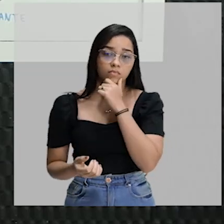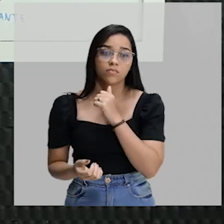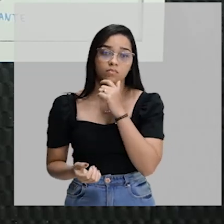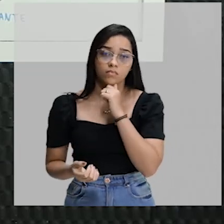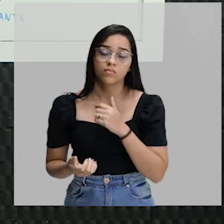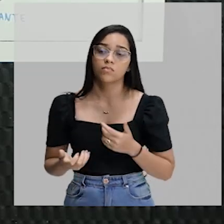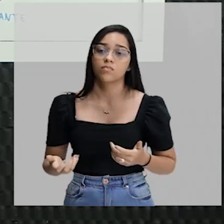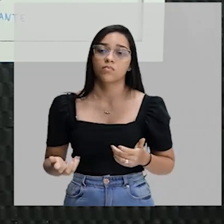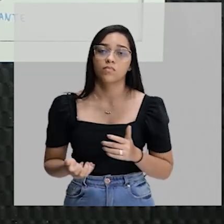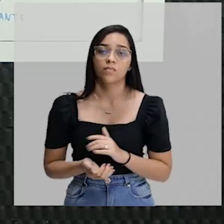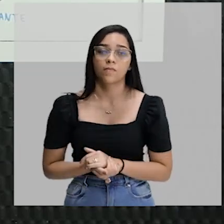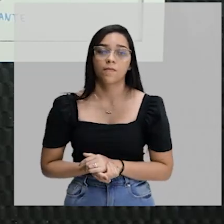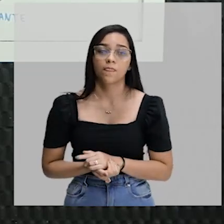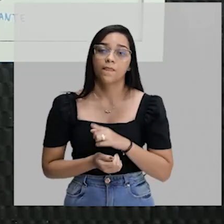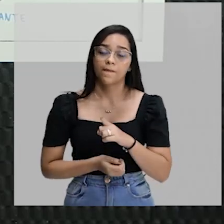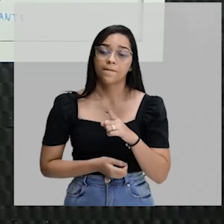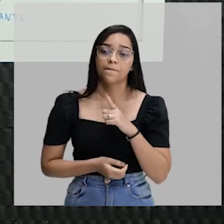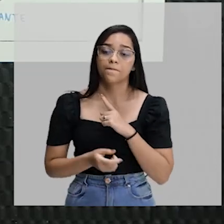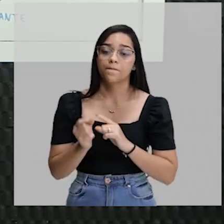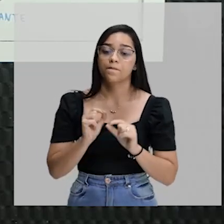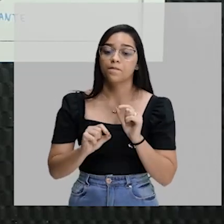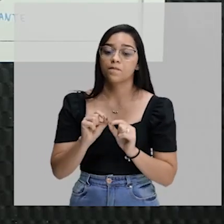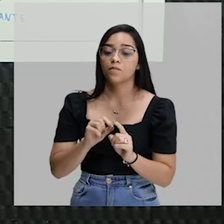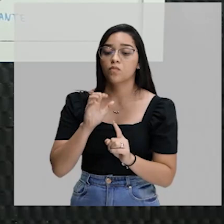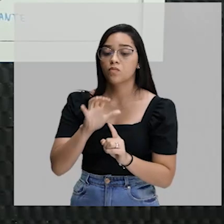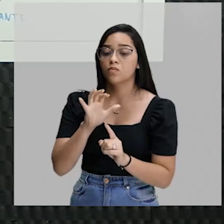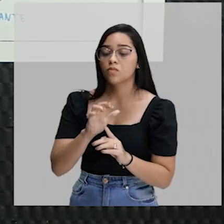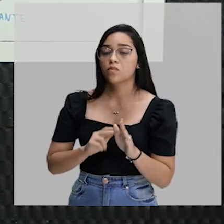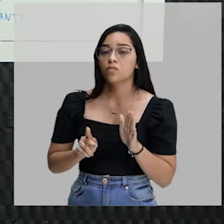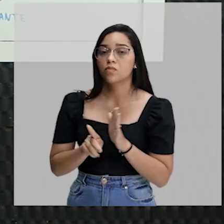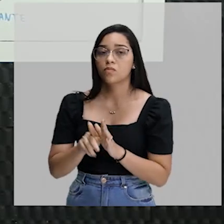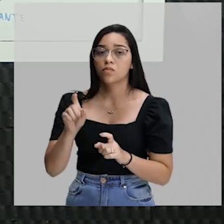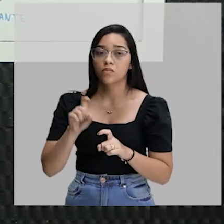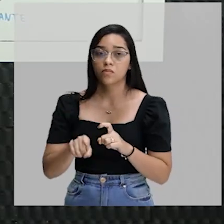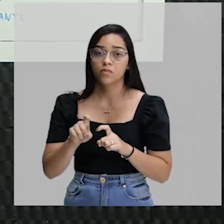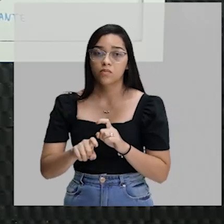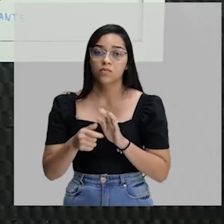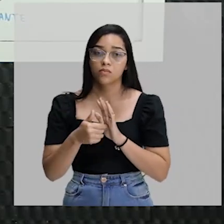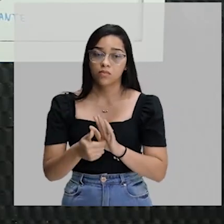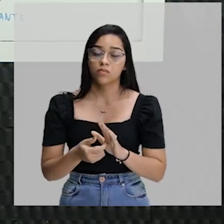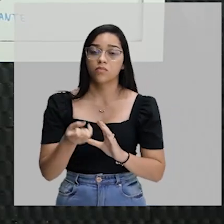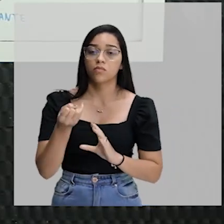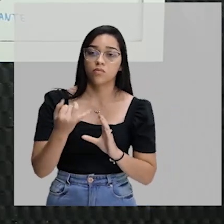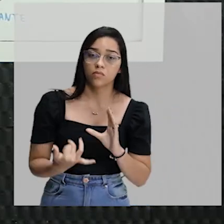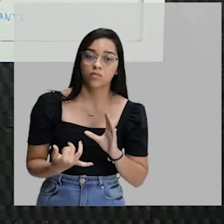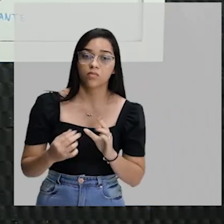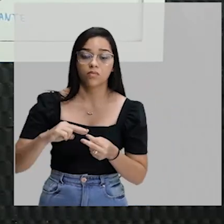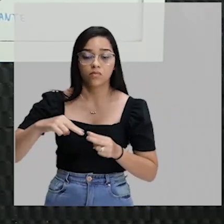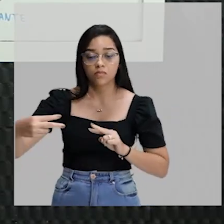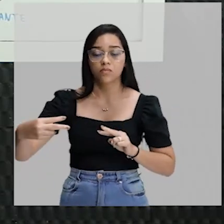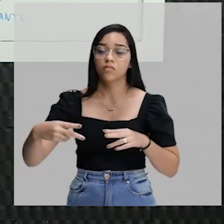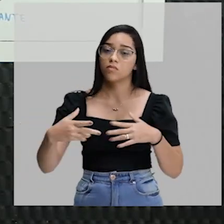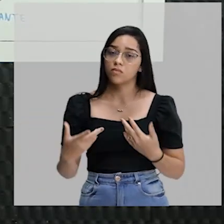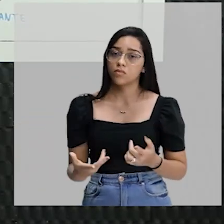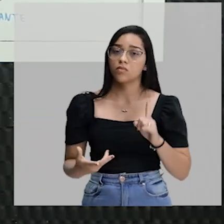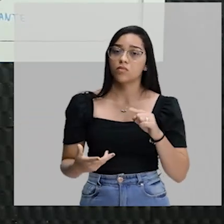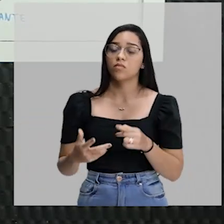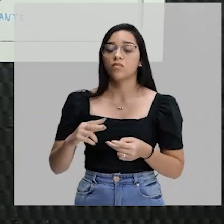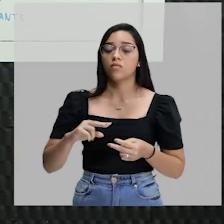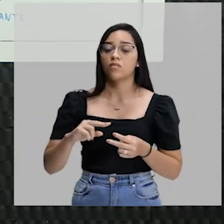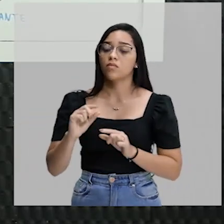sendo afetados. Então, você tem predominância de um sexo aqui que apresenta uma característica genética. Então, é uma